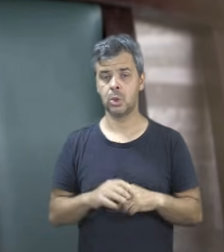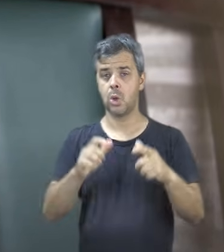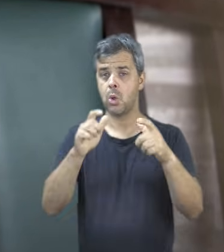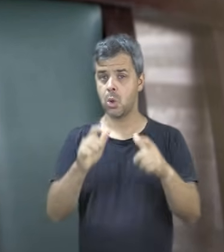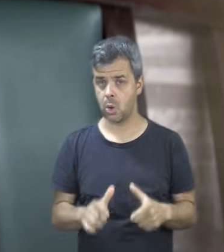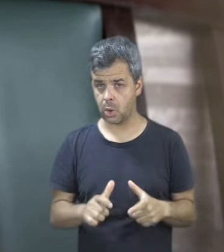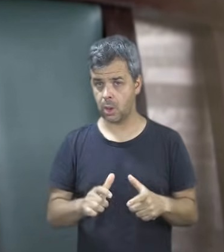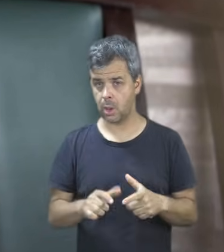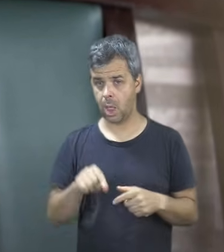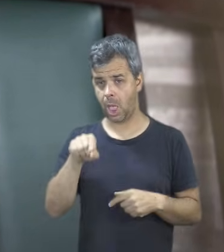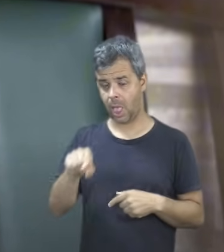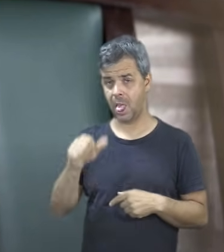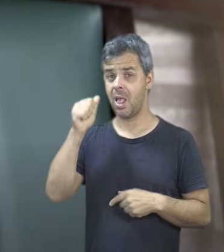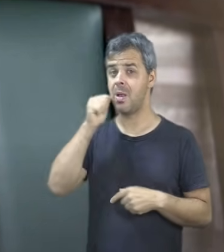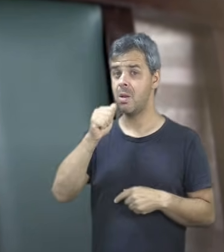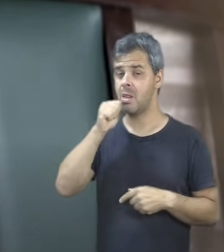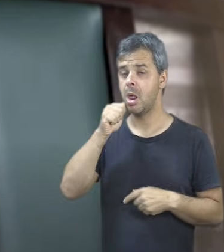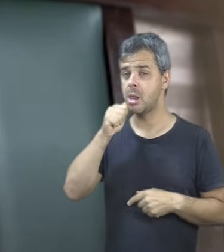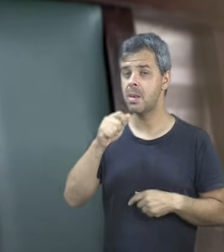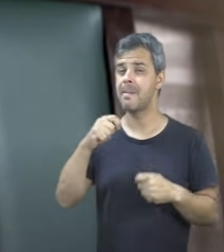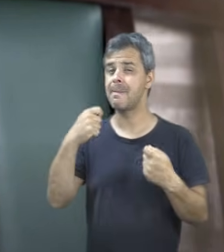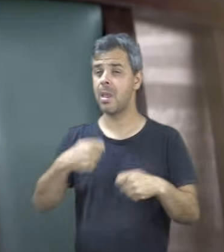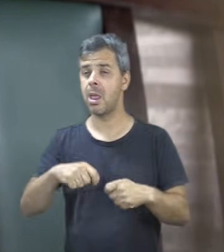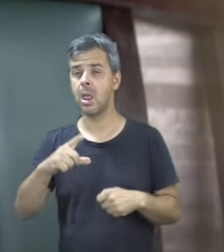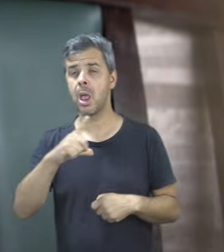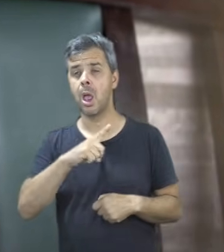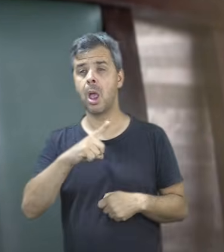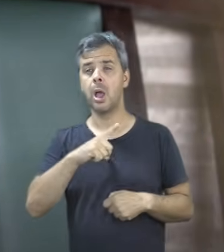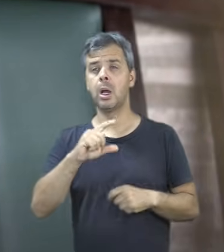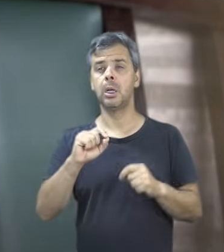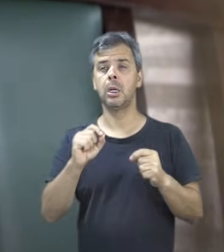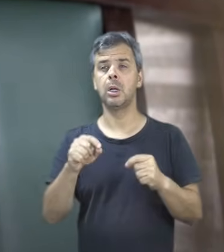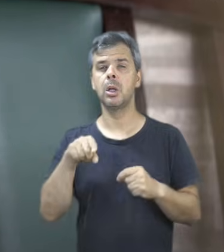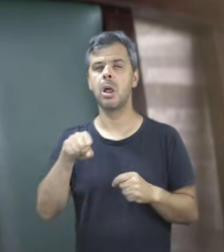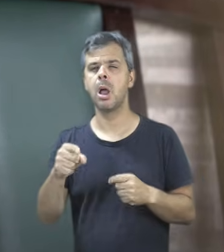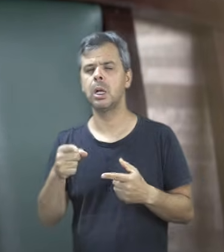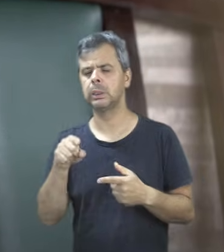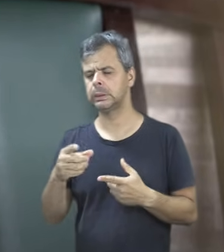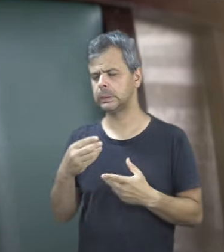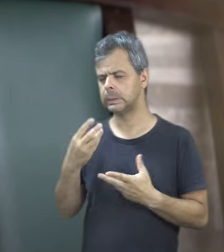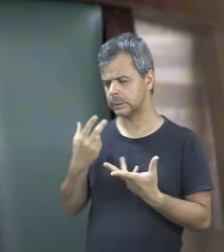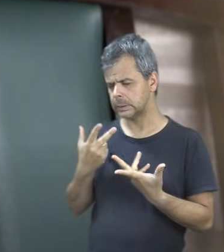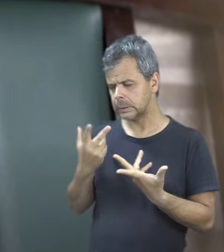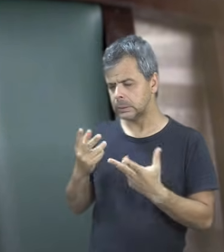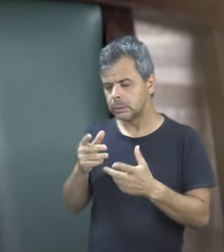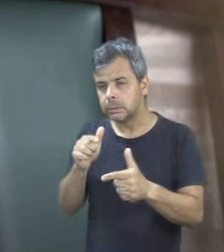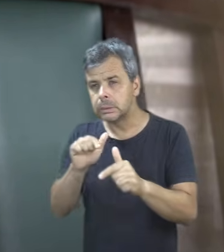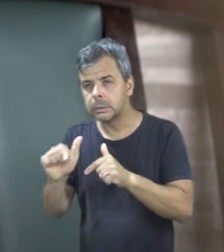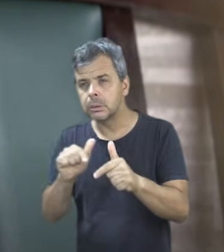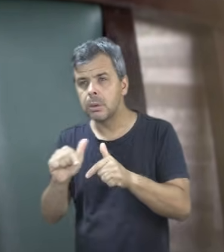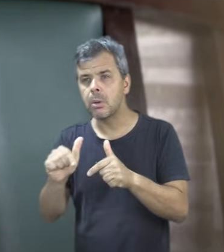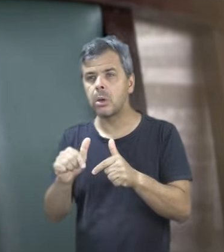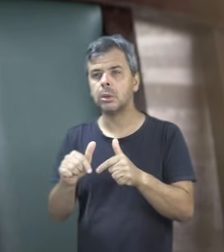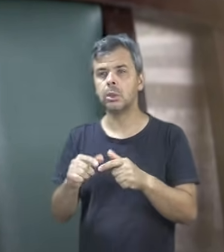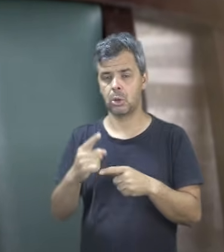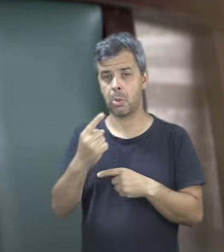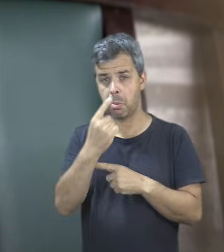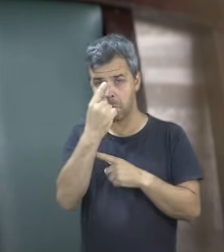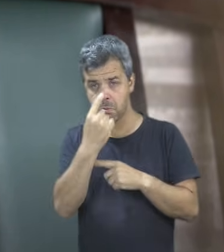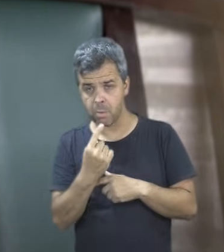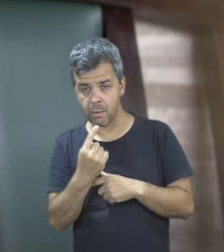onde elas precisam de ter essa sua especificidade, do seu modo